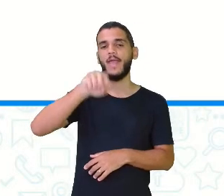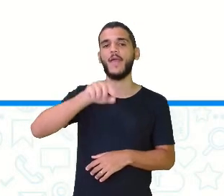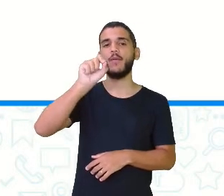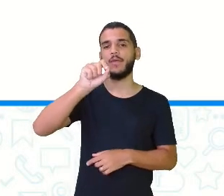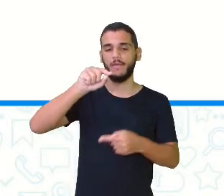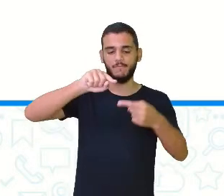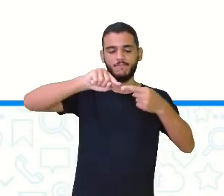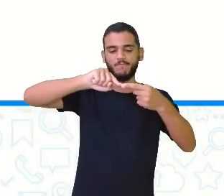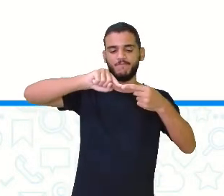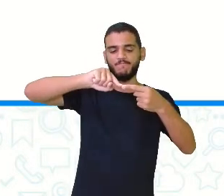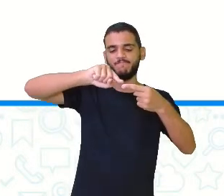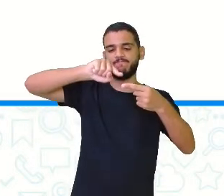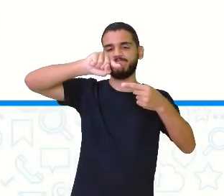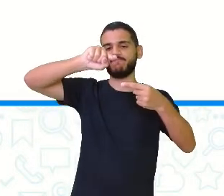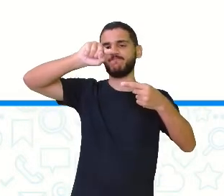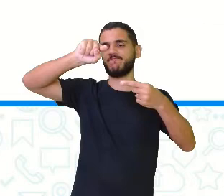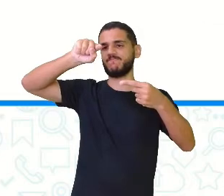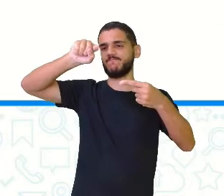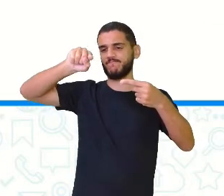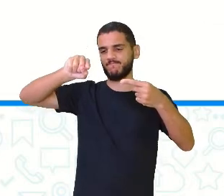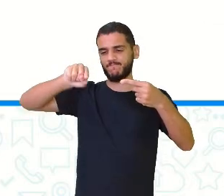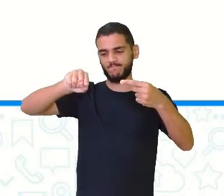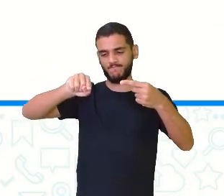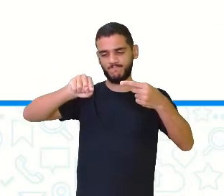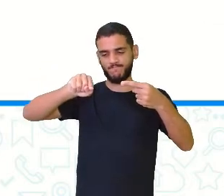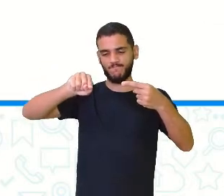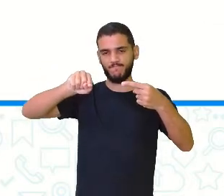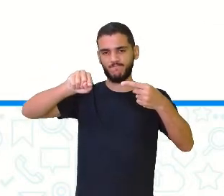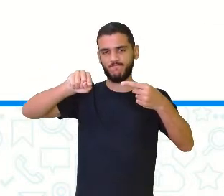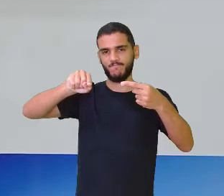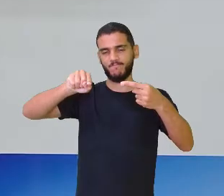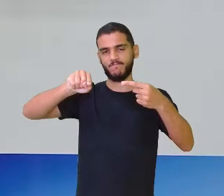volta. É como se eu tivesse partido daqui